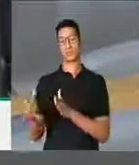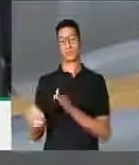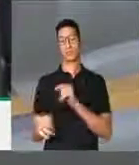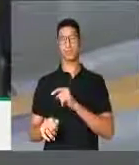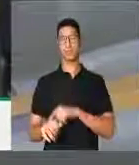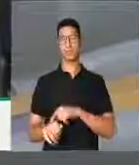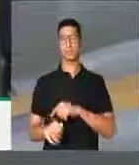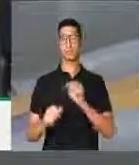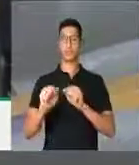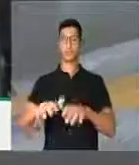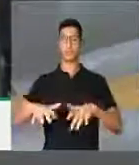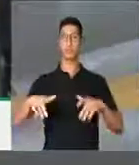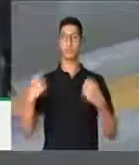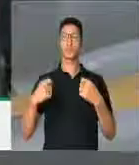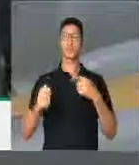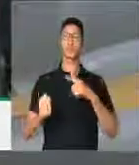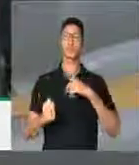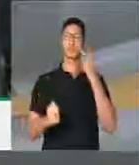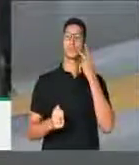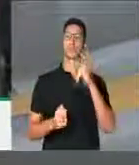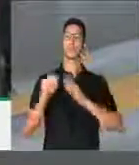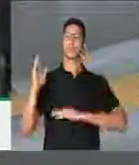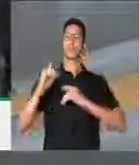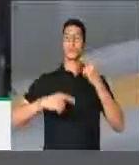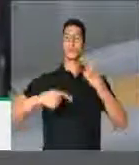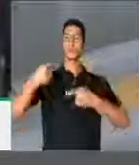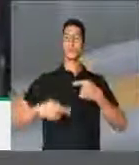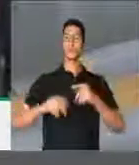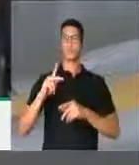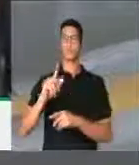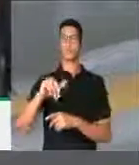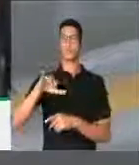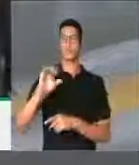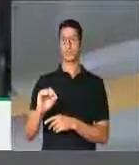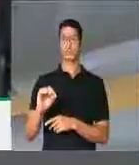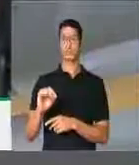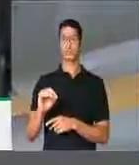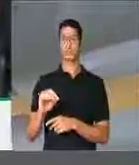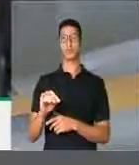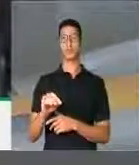um tempo que as assembleias precisavam para discutir esses planos de cargos,